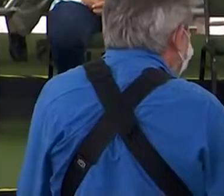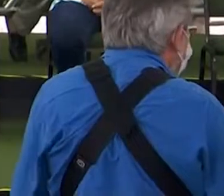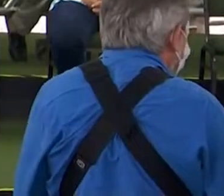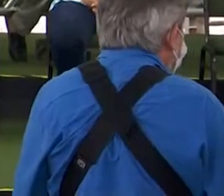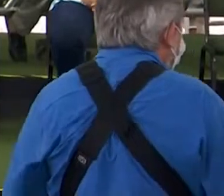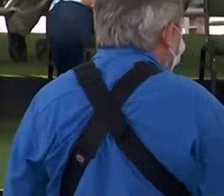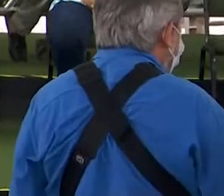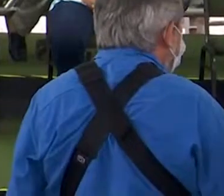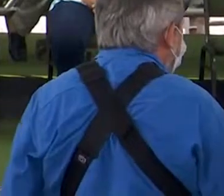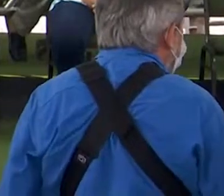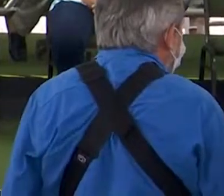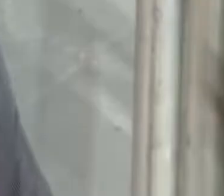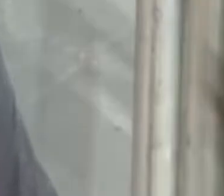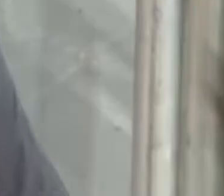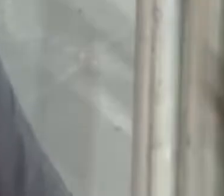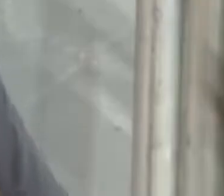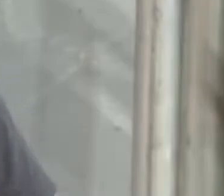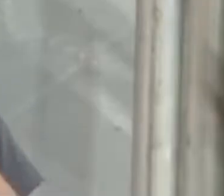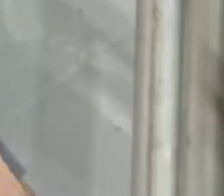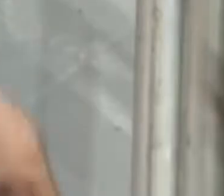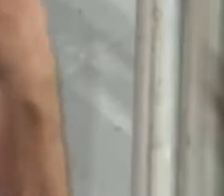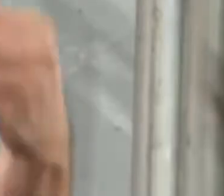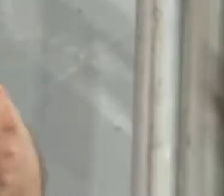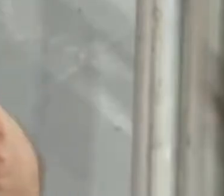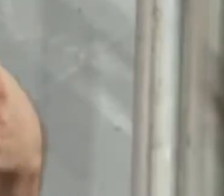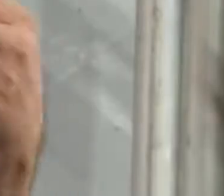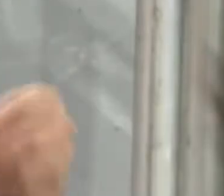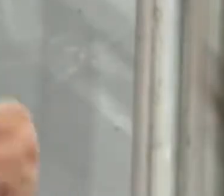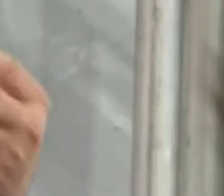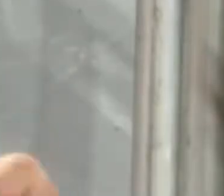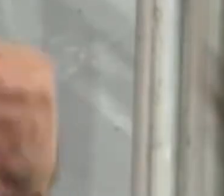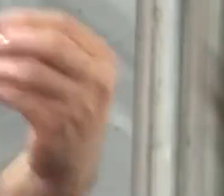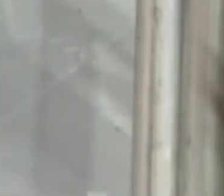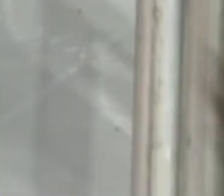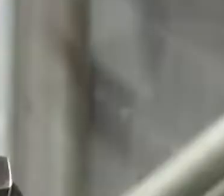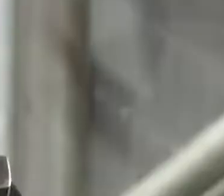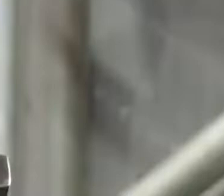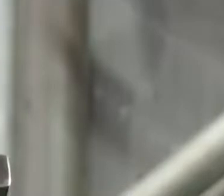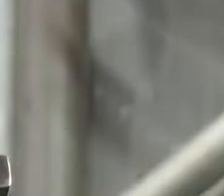efetivados 70.549 geocadastros de imóveis e